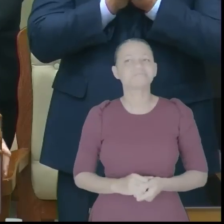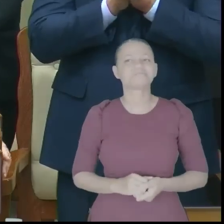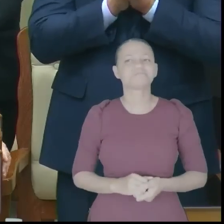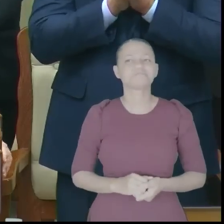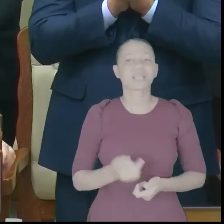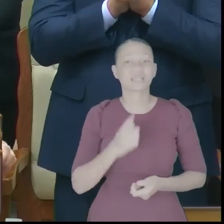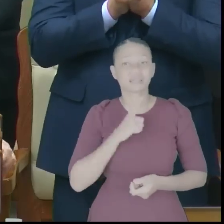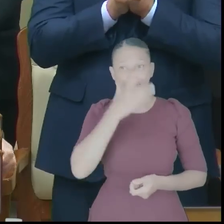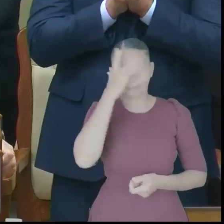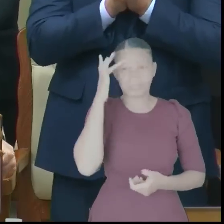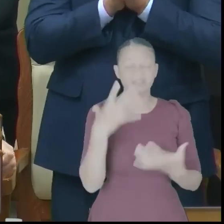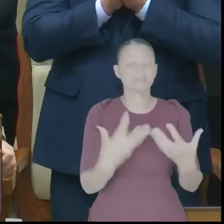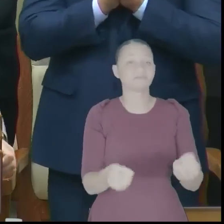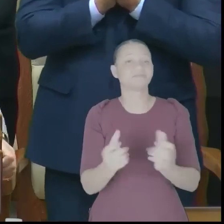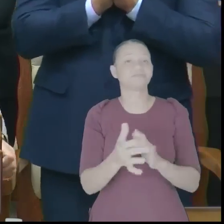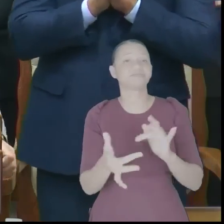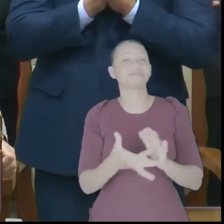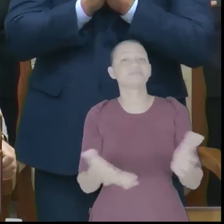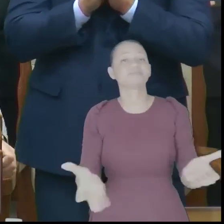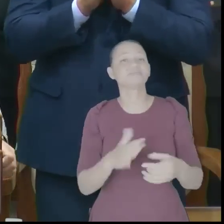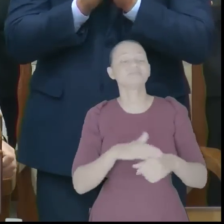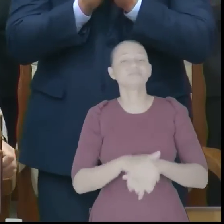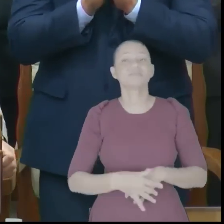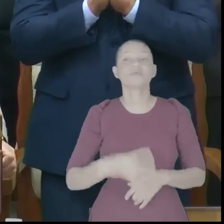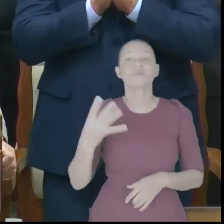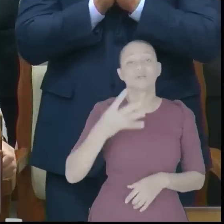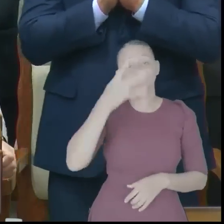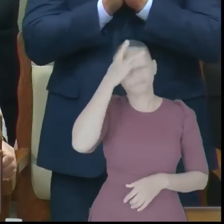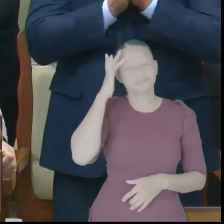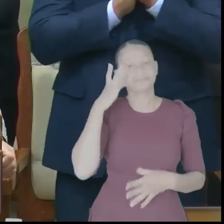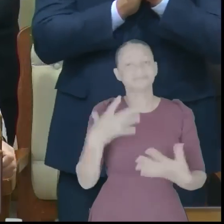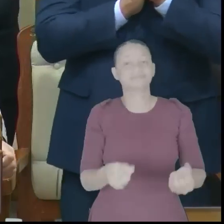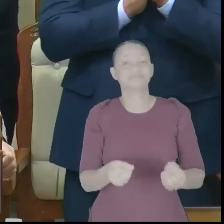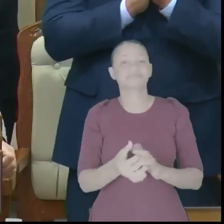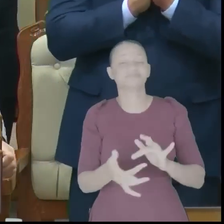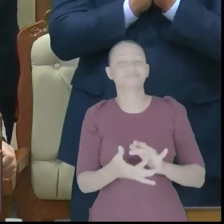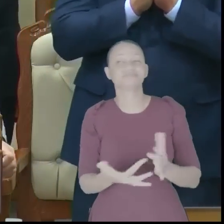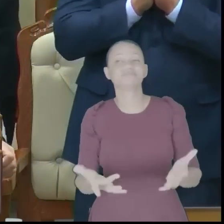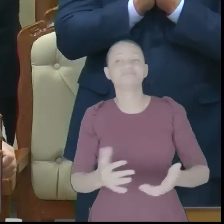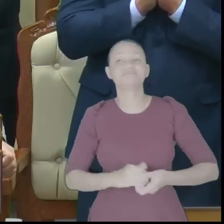Tem mais alguém para Jesus esta noite? Onde está a quarta pessoa?